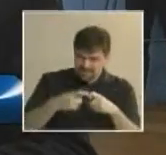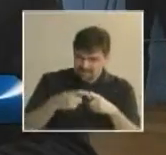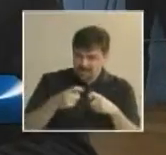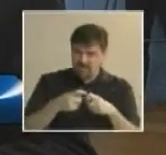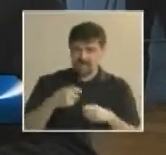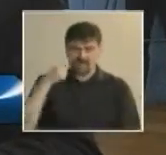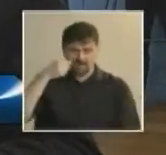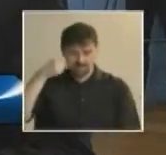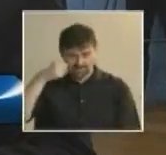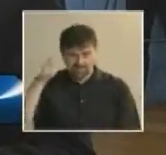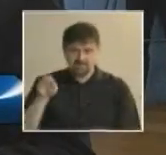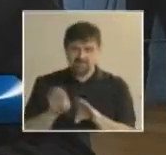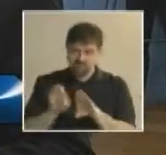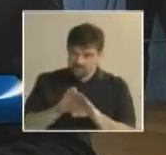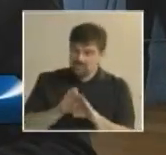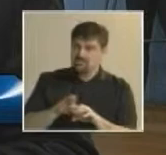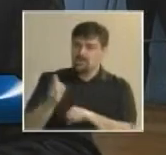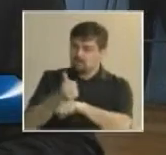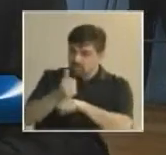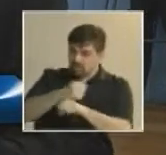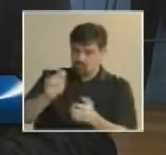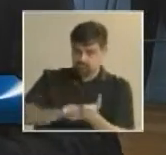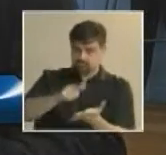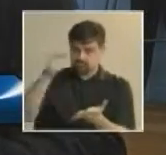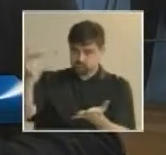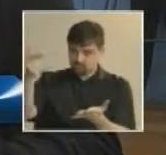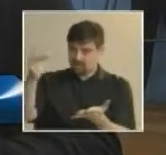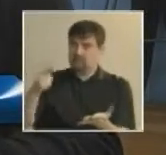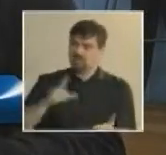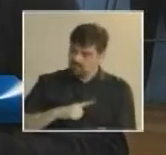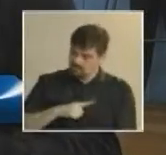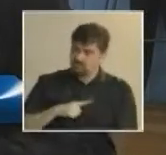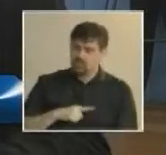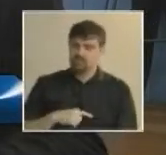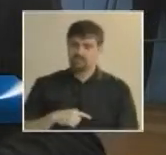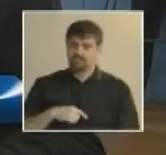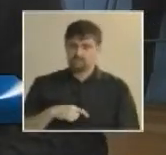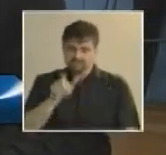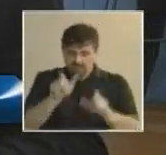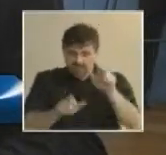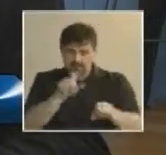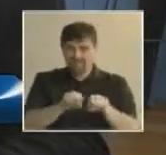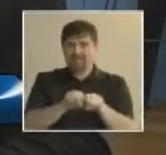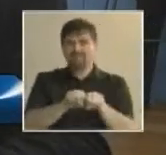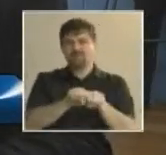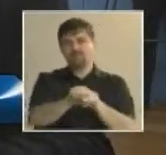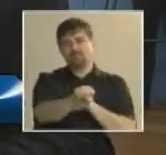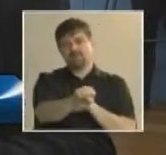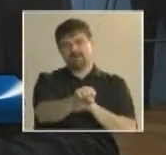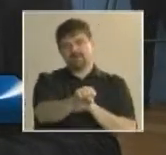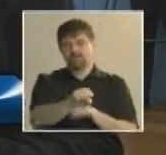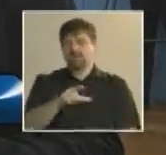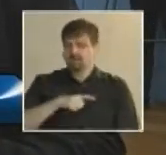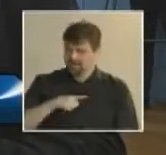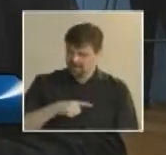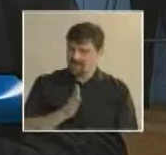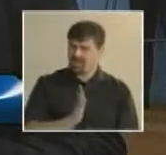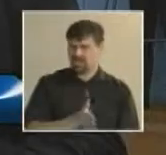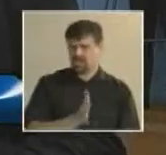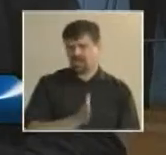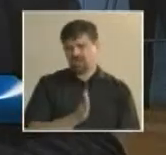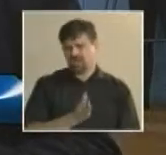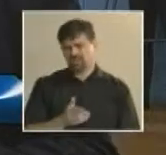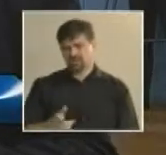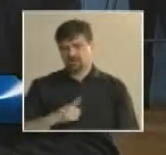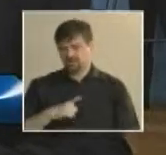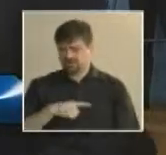jornalistas como vossa excelência' mesmo citou nós temos pessoas formadas dentro das igrejas e que não são